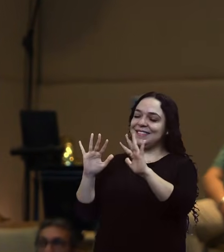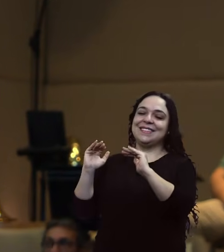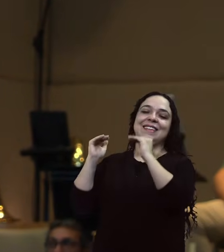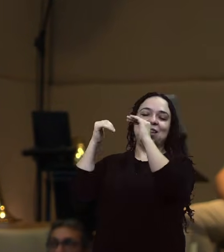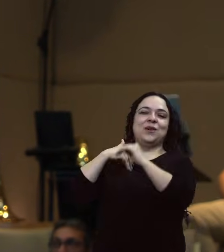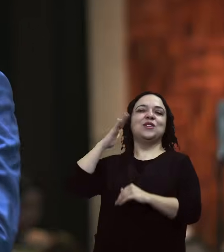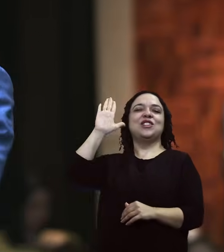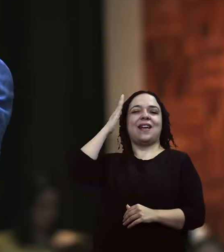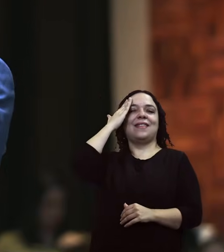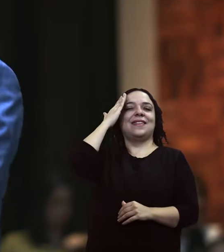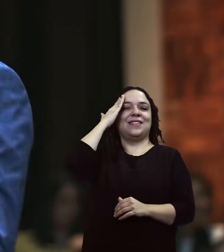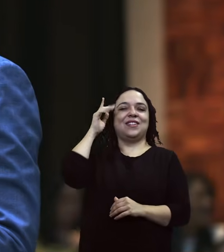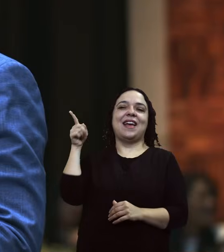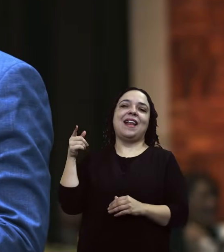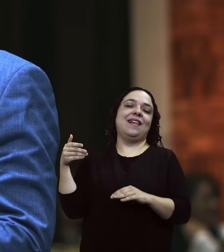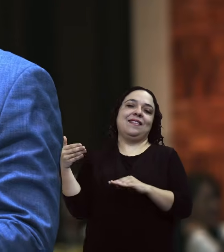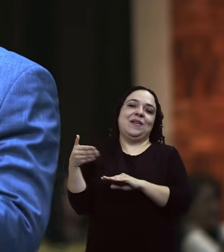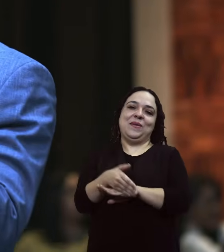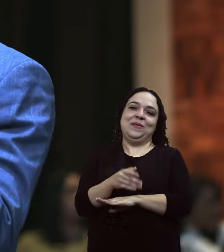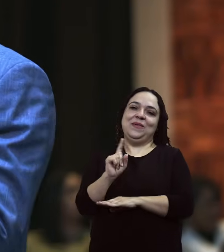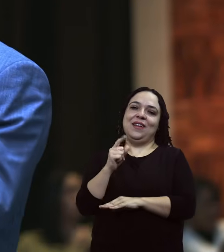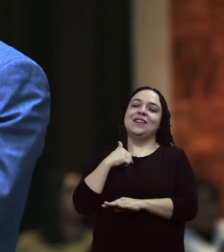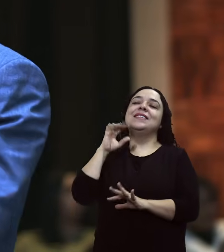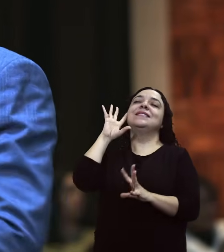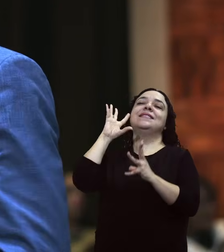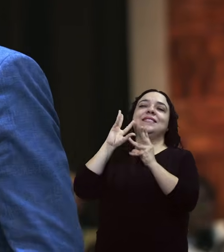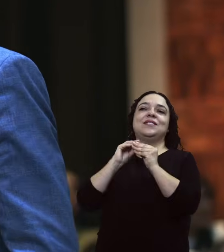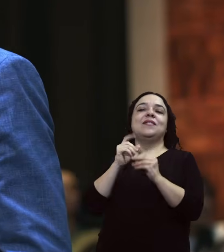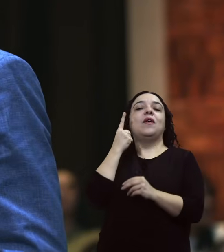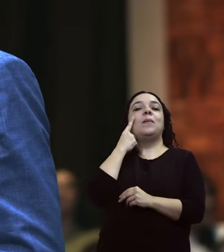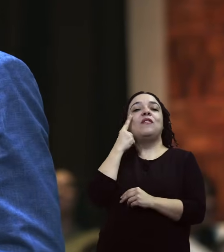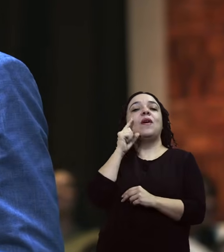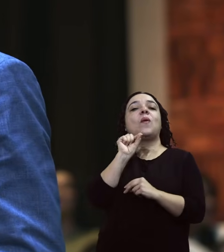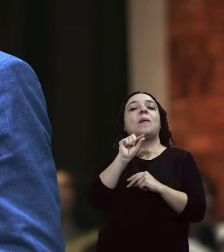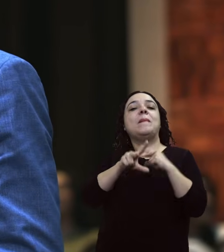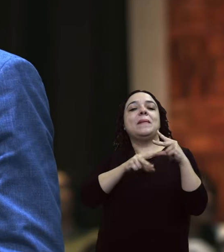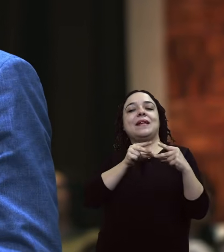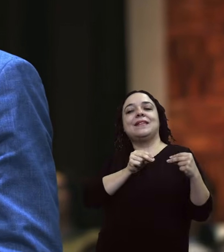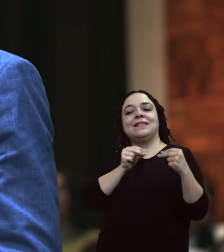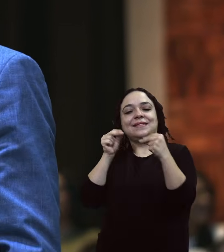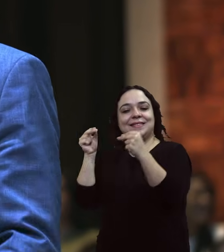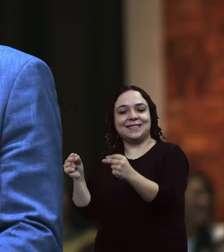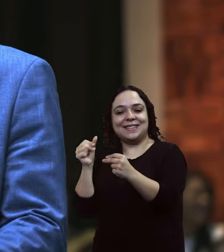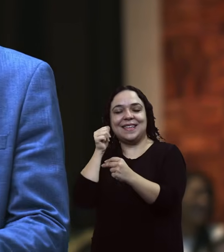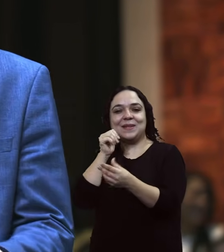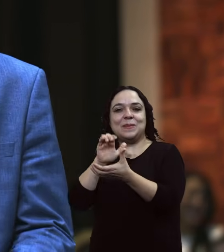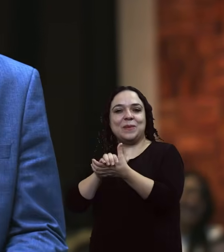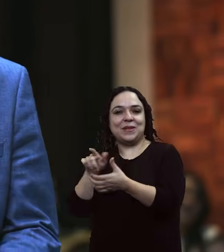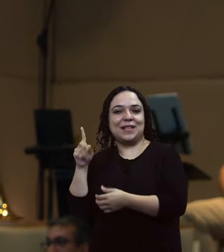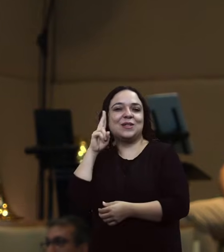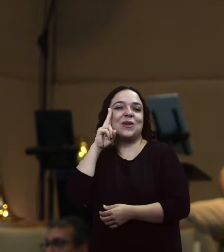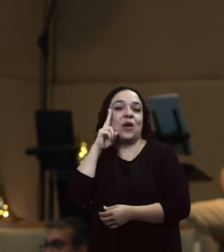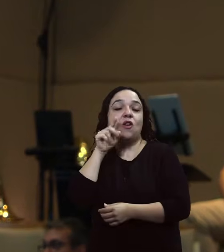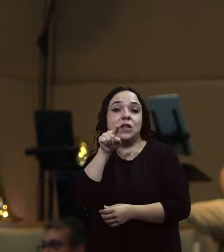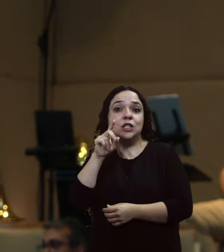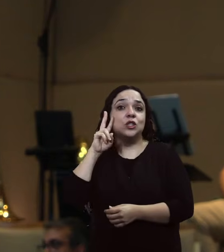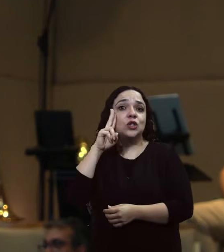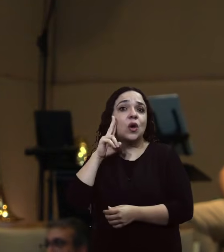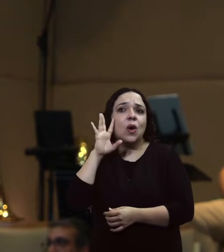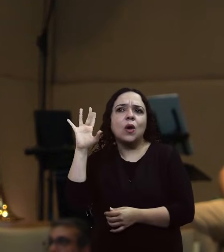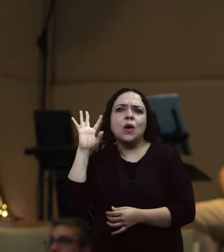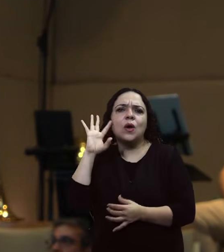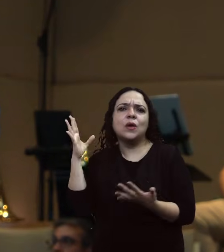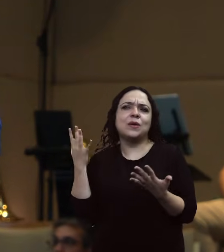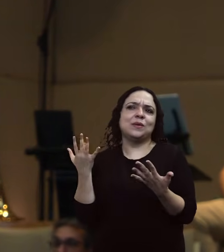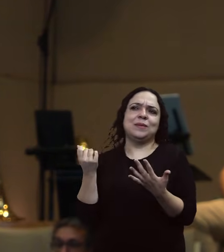entendi o recado, ela não está aqui. Eu vou dar um jeito de providenciar o presente. Amém? Se você está tendo sonhos